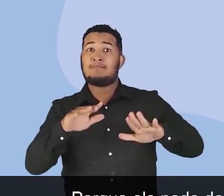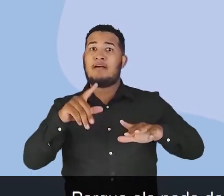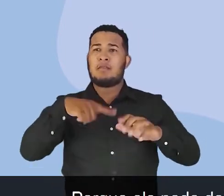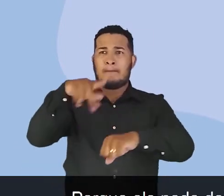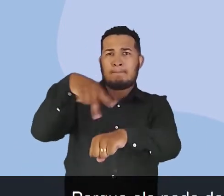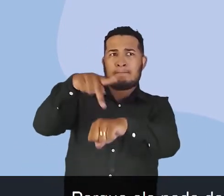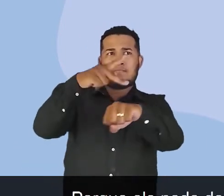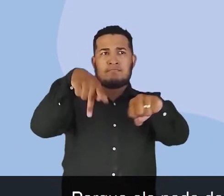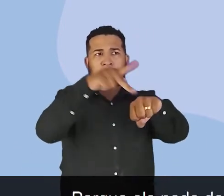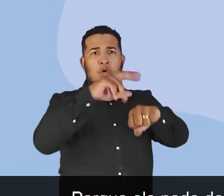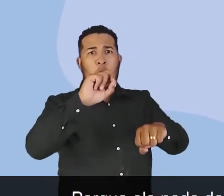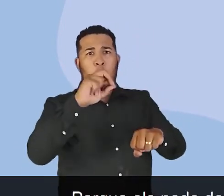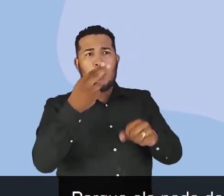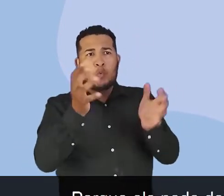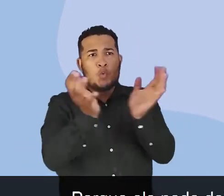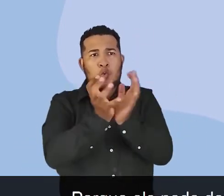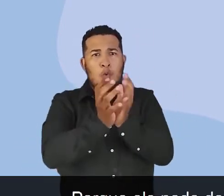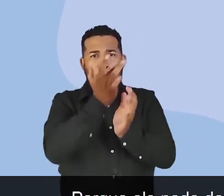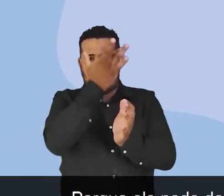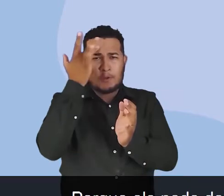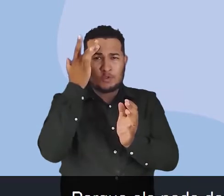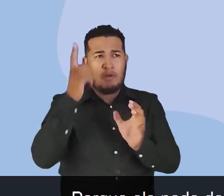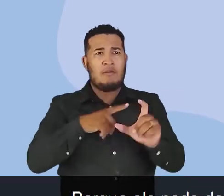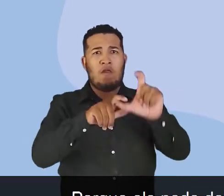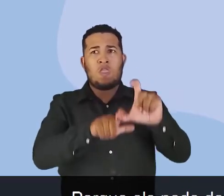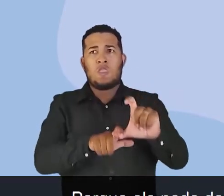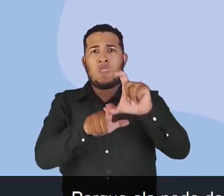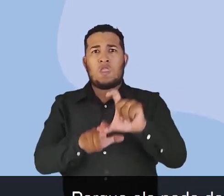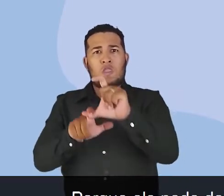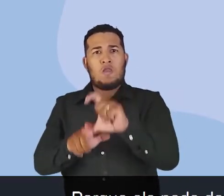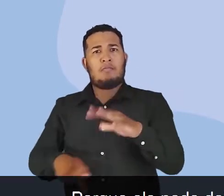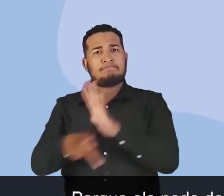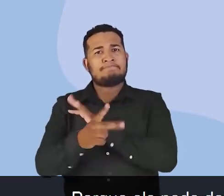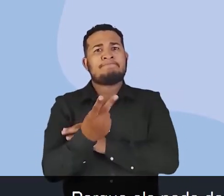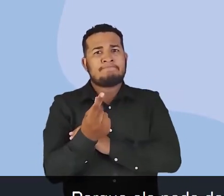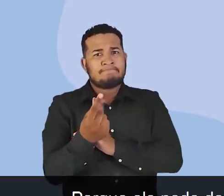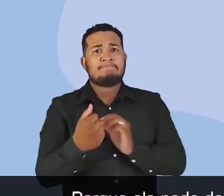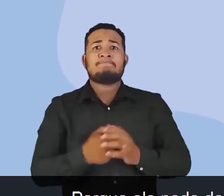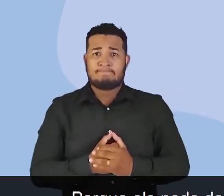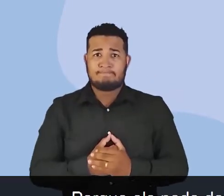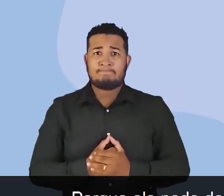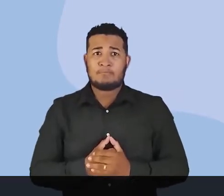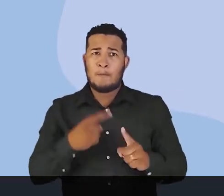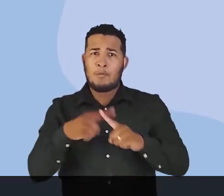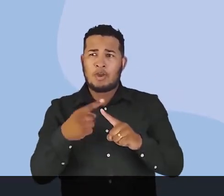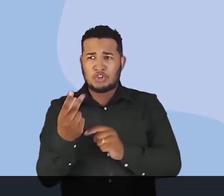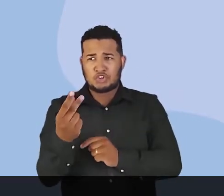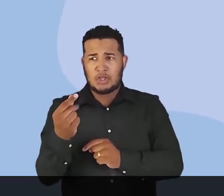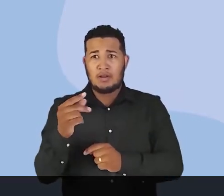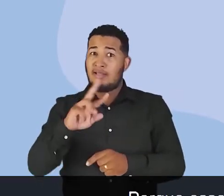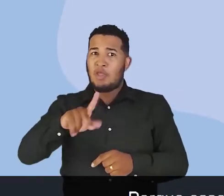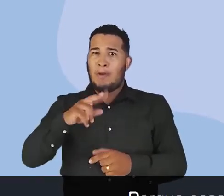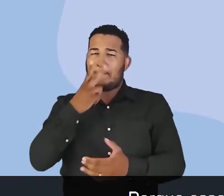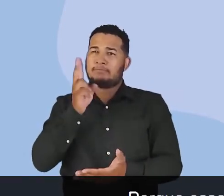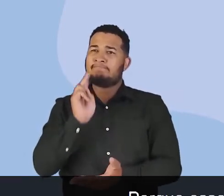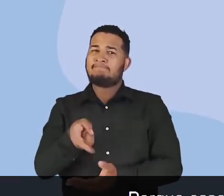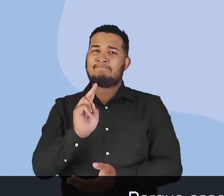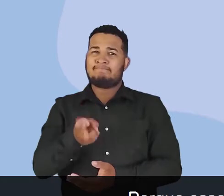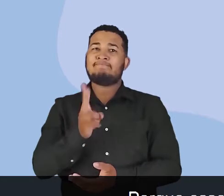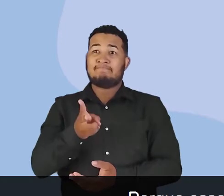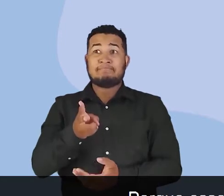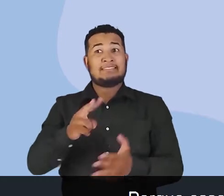pode deixar os países ou grupos de pessoas muito dependentes desse valor. Por quê? Porque esse valor, como